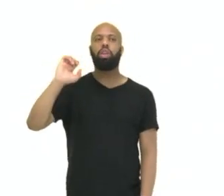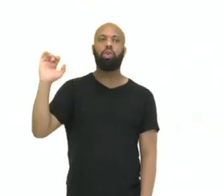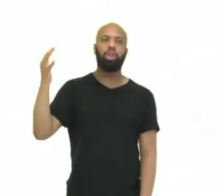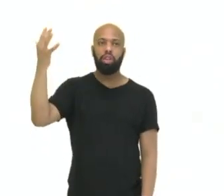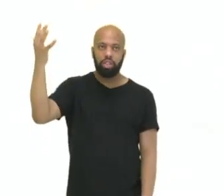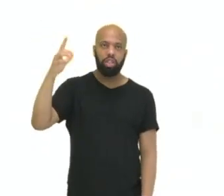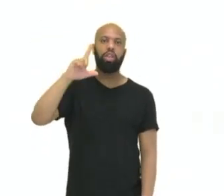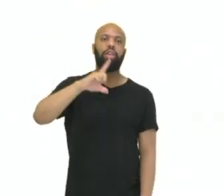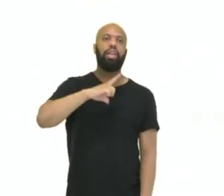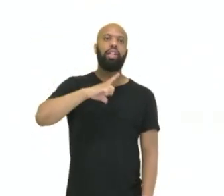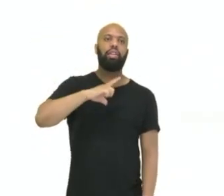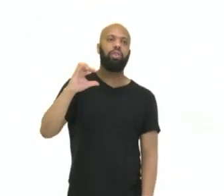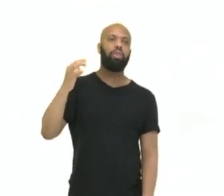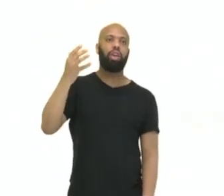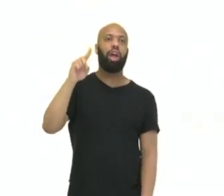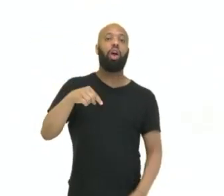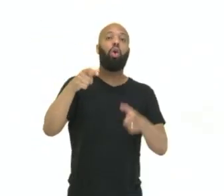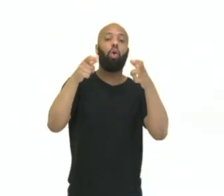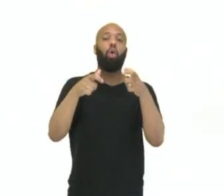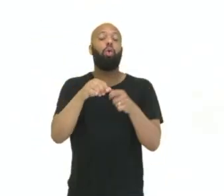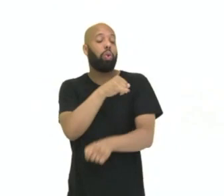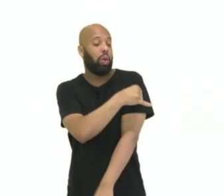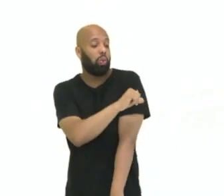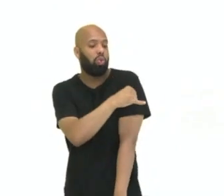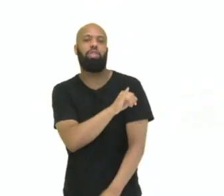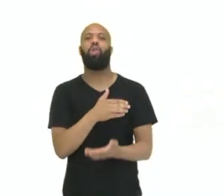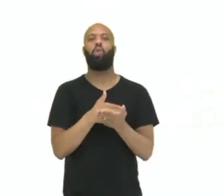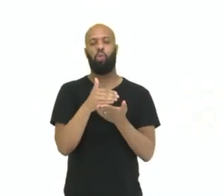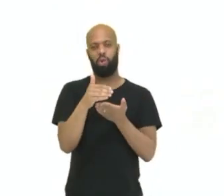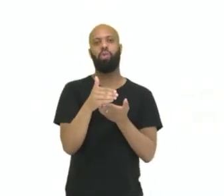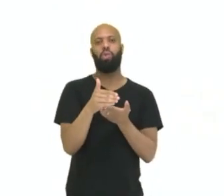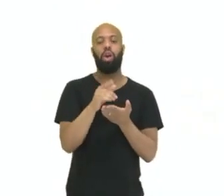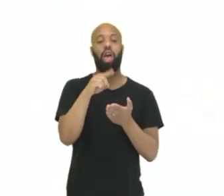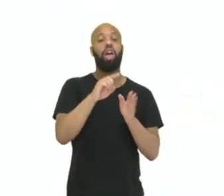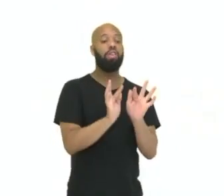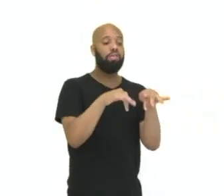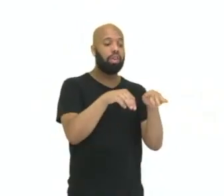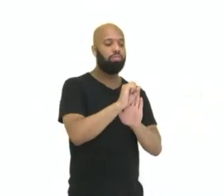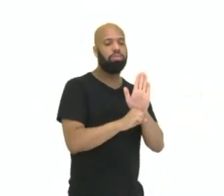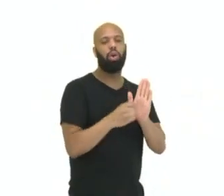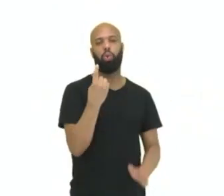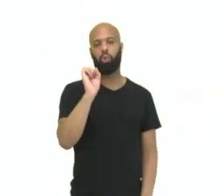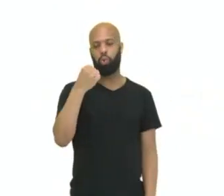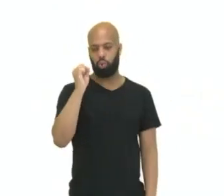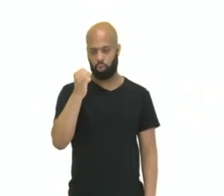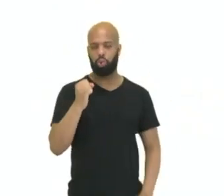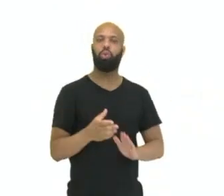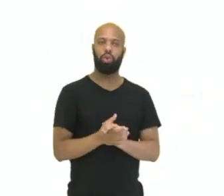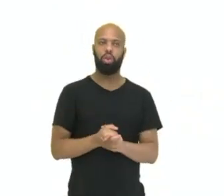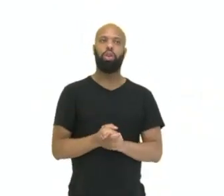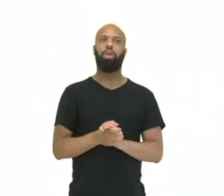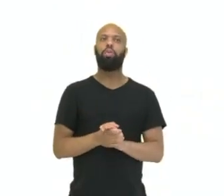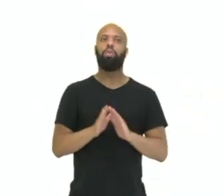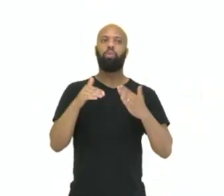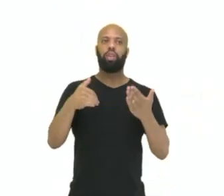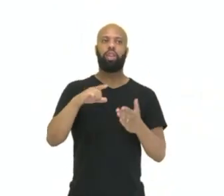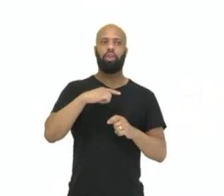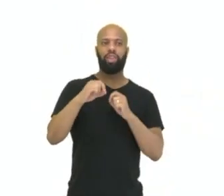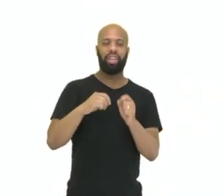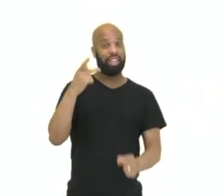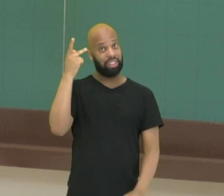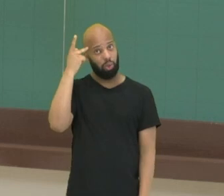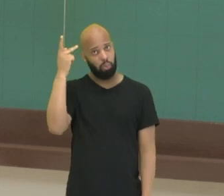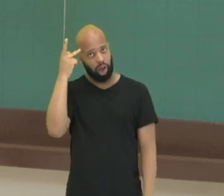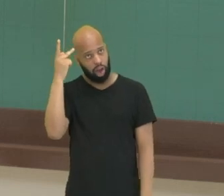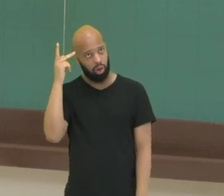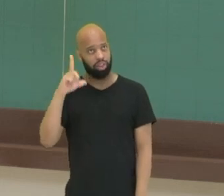foram cultivados ali no Rio de Janeiro, no final do século XVIII. Então, o São Paulo, né,